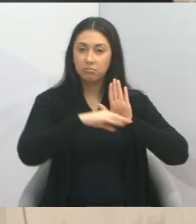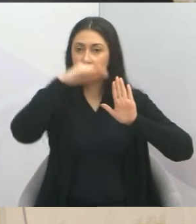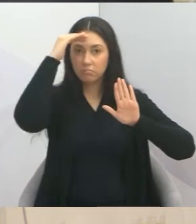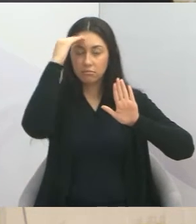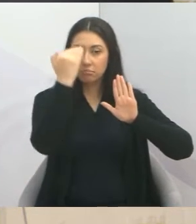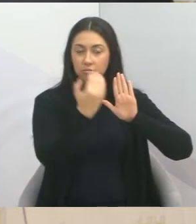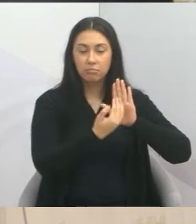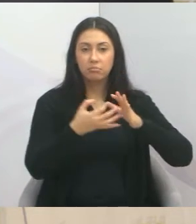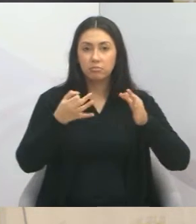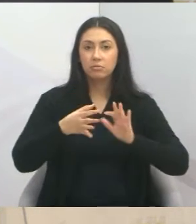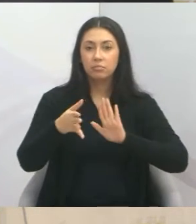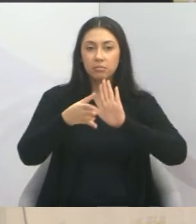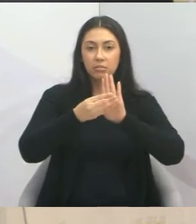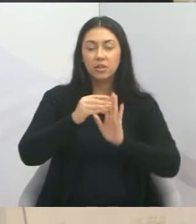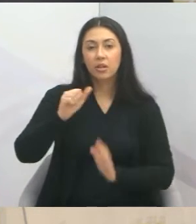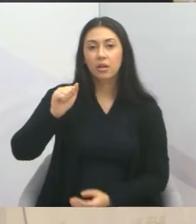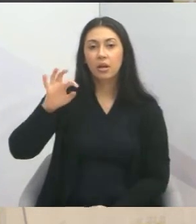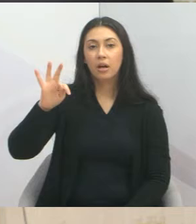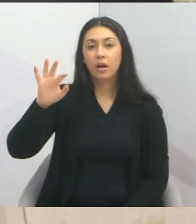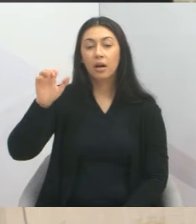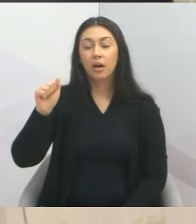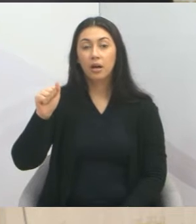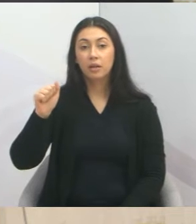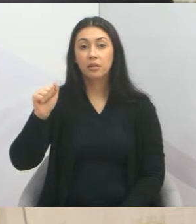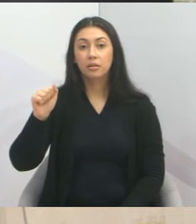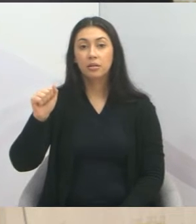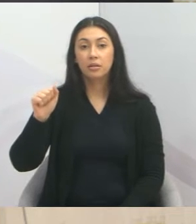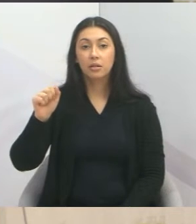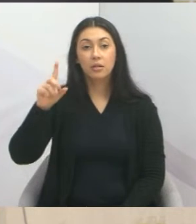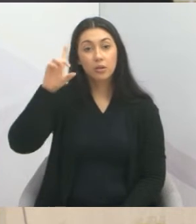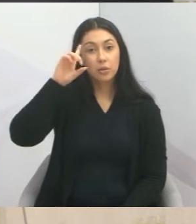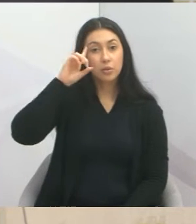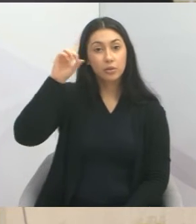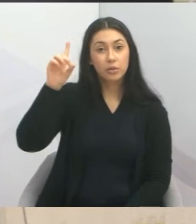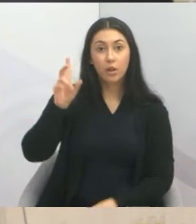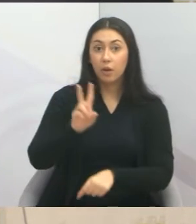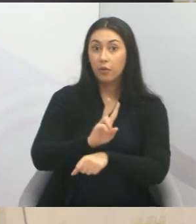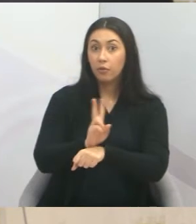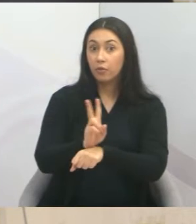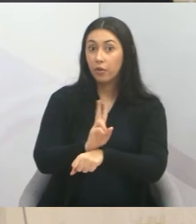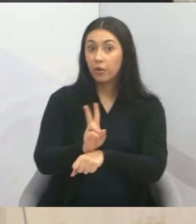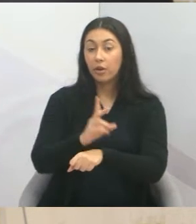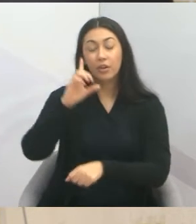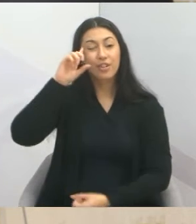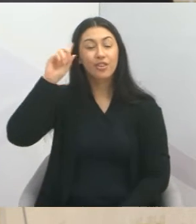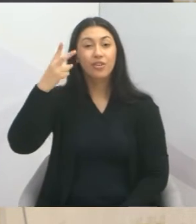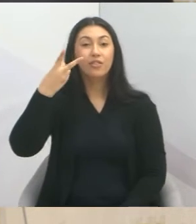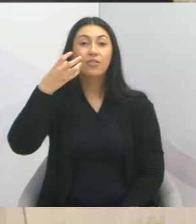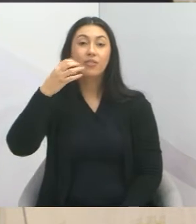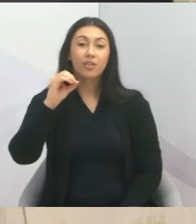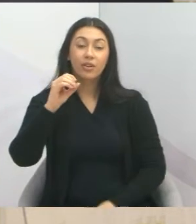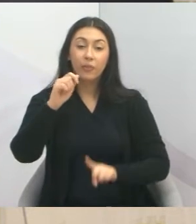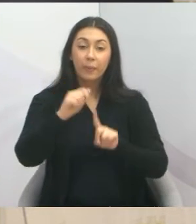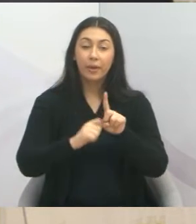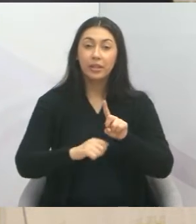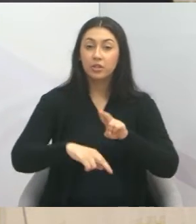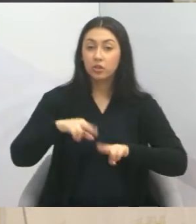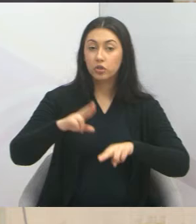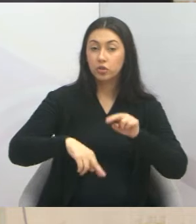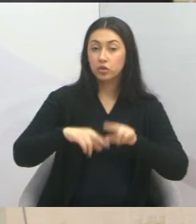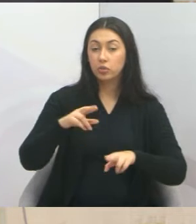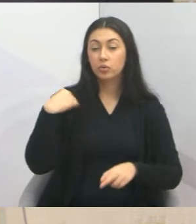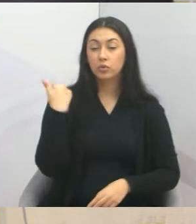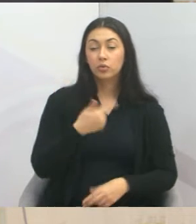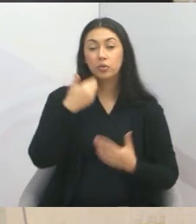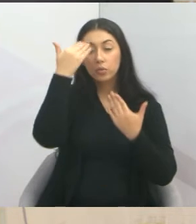consi na ata dos trabalhos da sessão o registro do transcurso do dia do vigilante 20 de junho essa data que homenageia